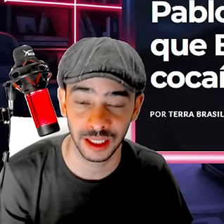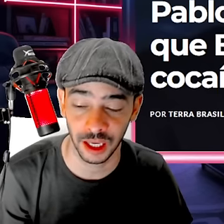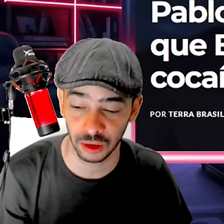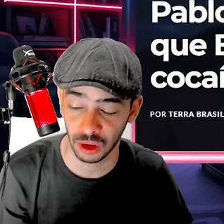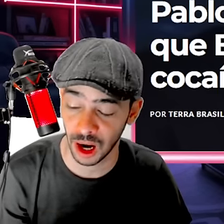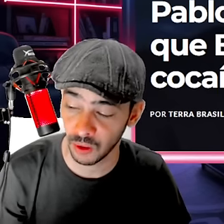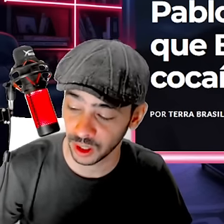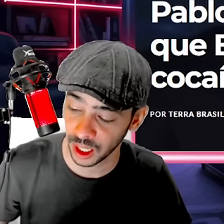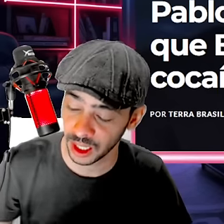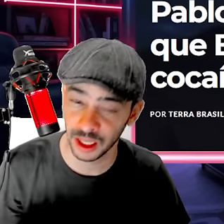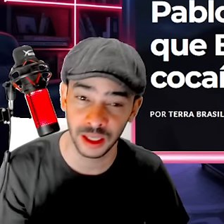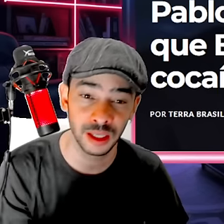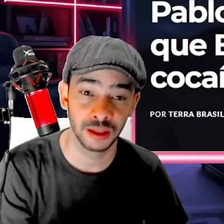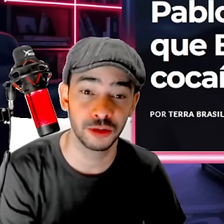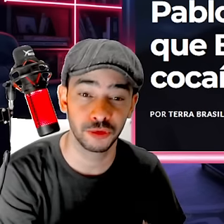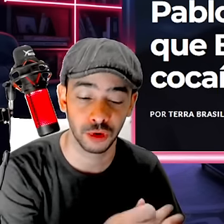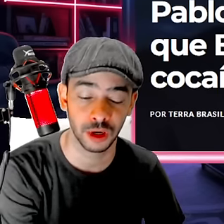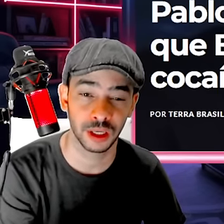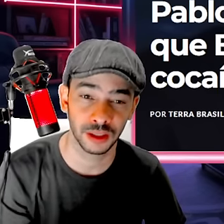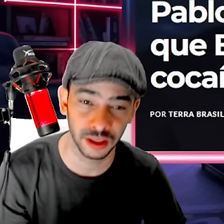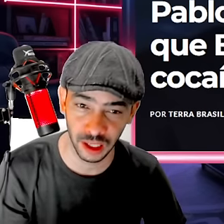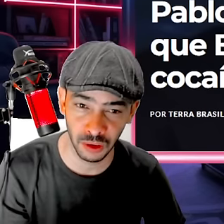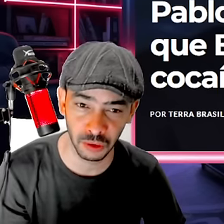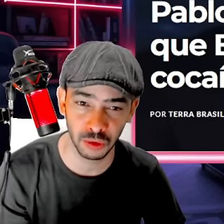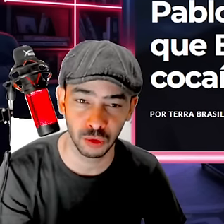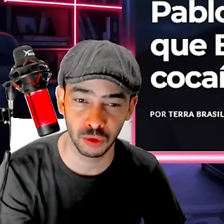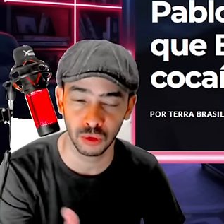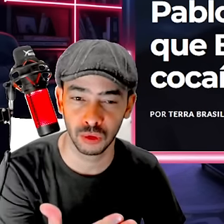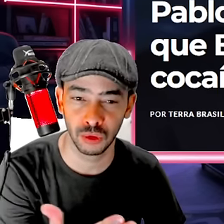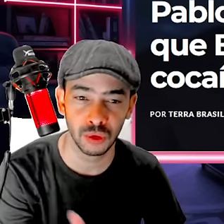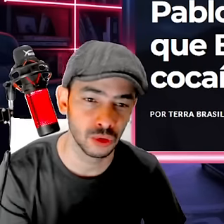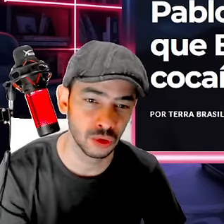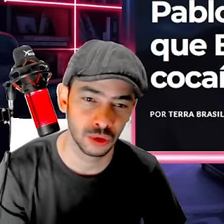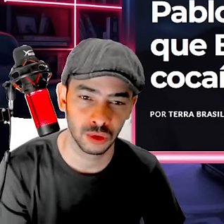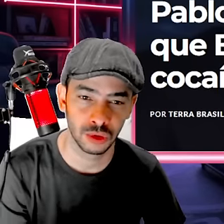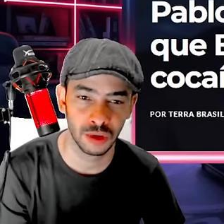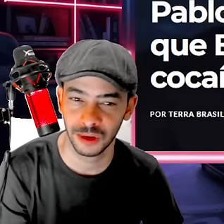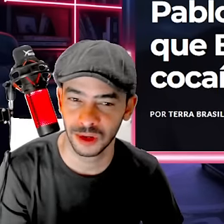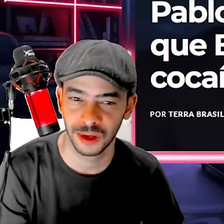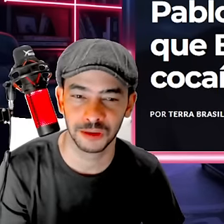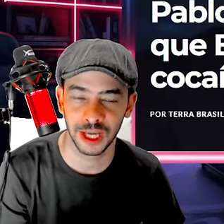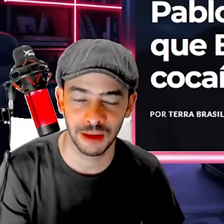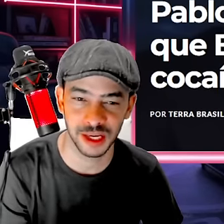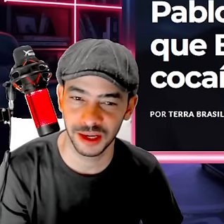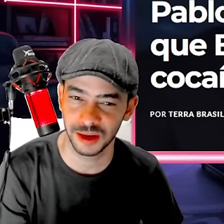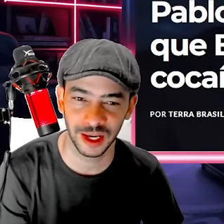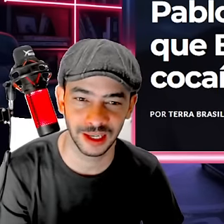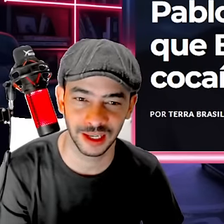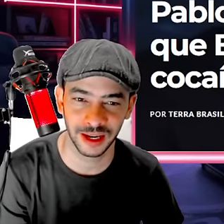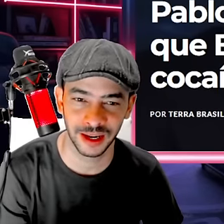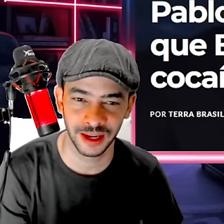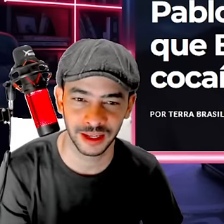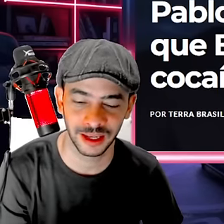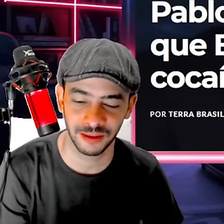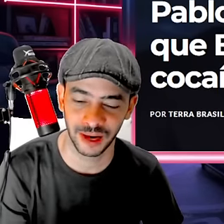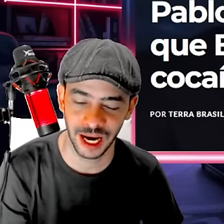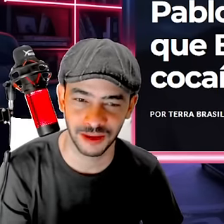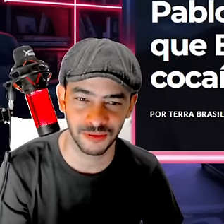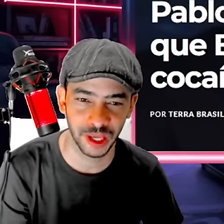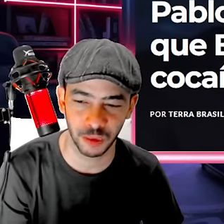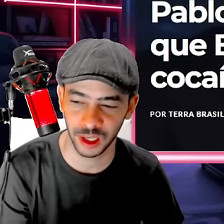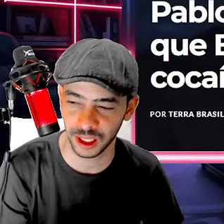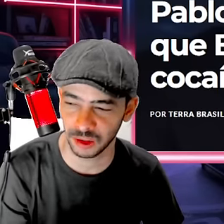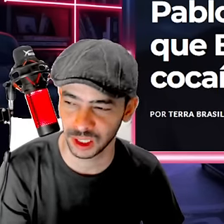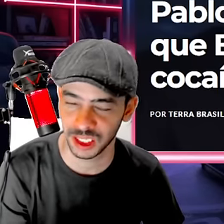tá certo alguém de fora não o os amiguinhos dele lá né ele